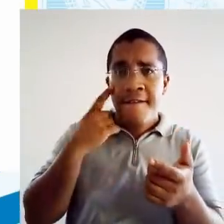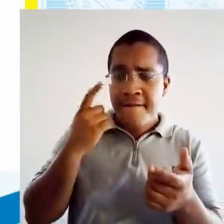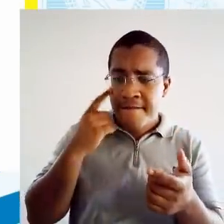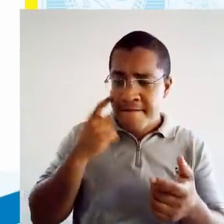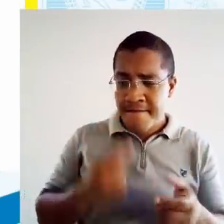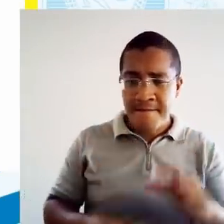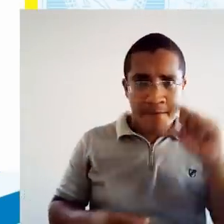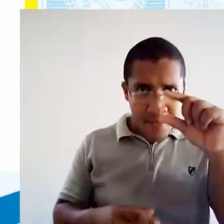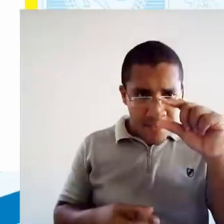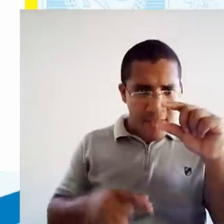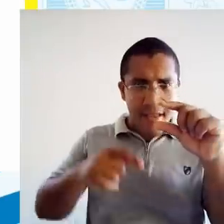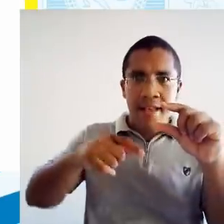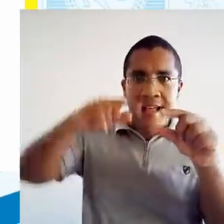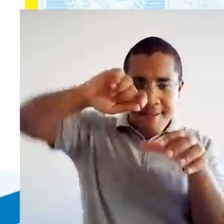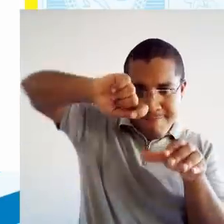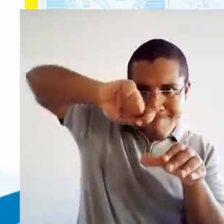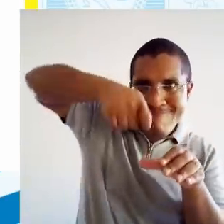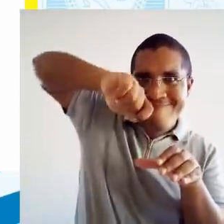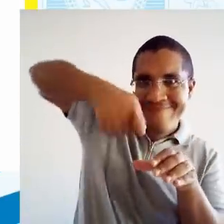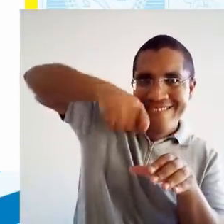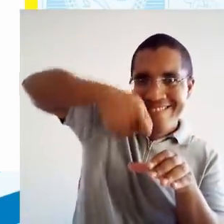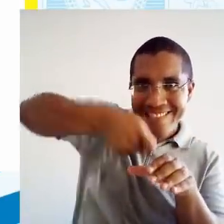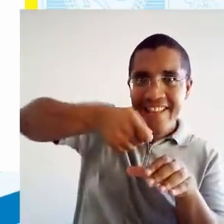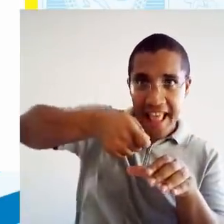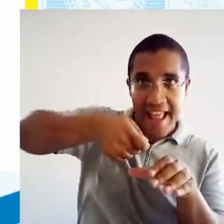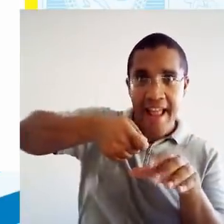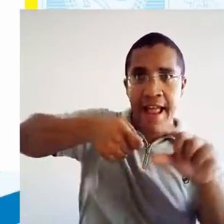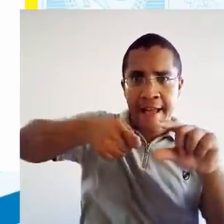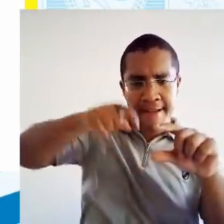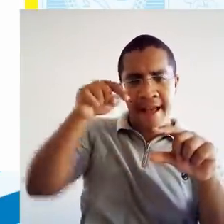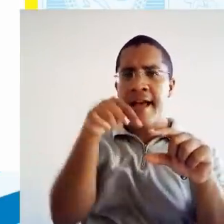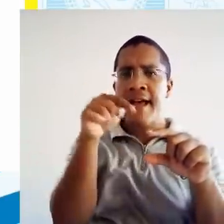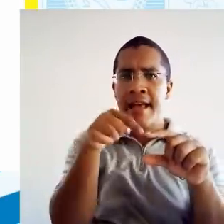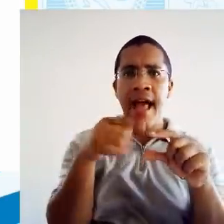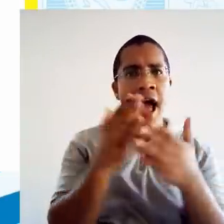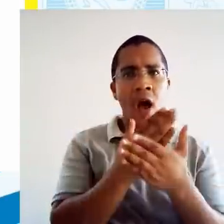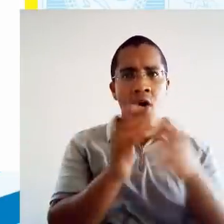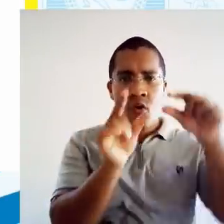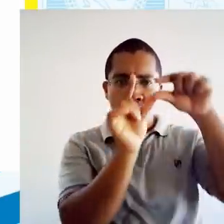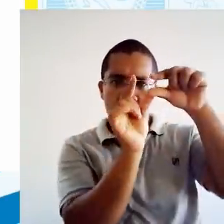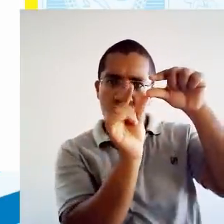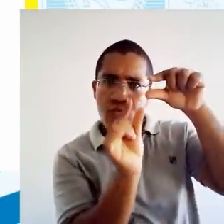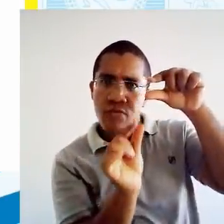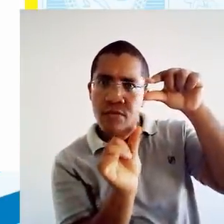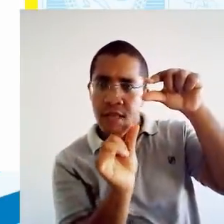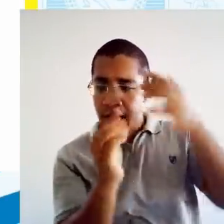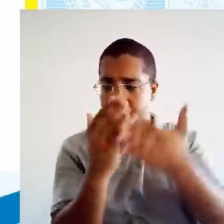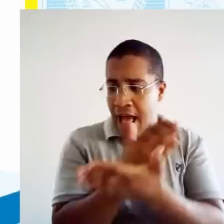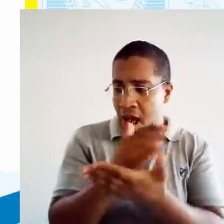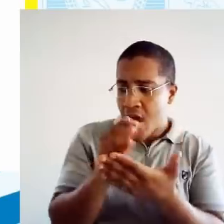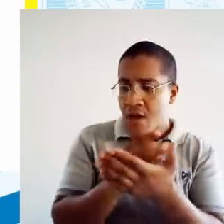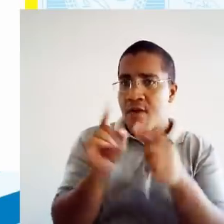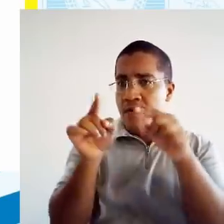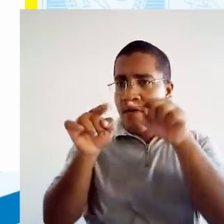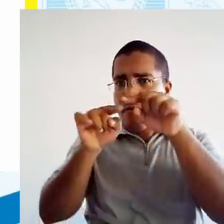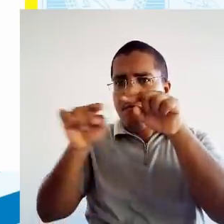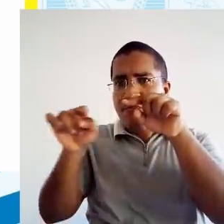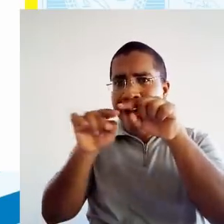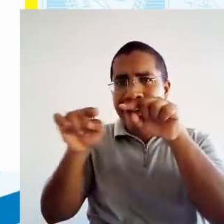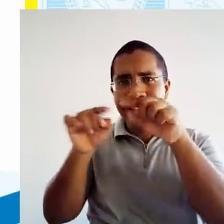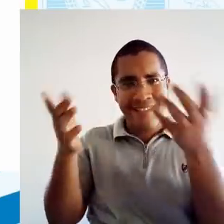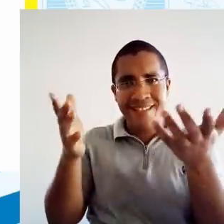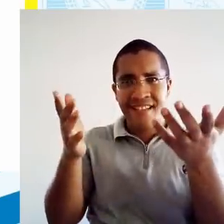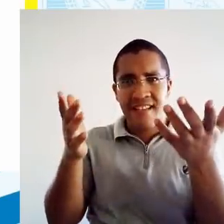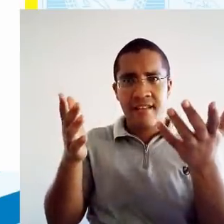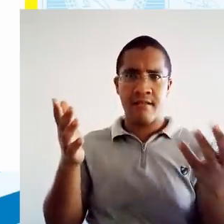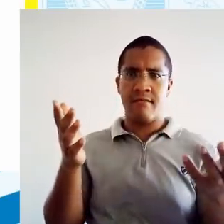Eles contêm planos inclinados em forma de espiral e alguns têm a ponta em forma de cunha.